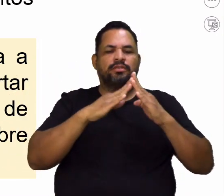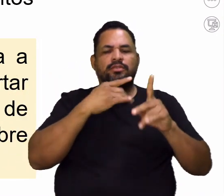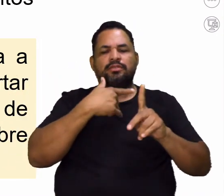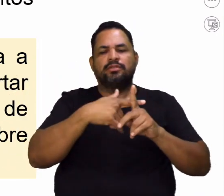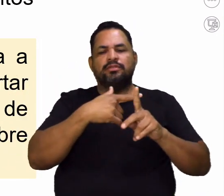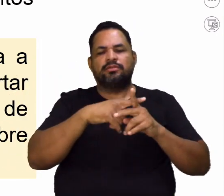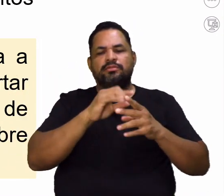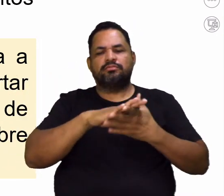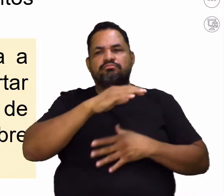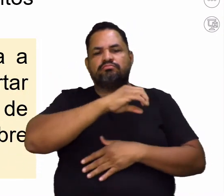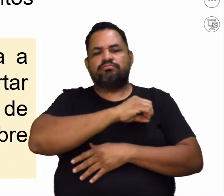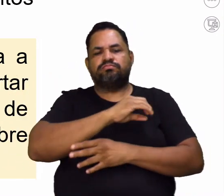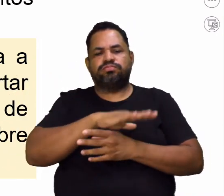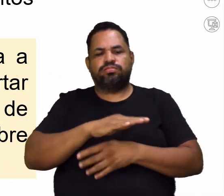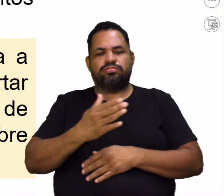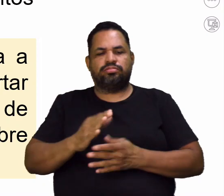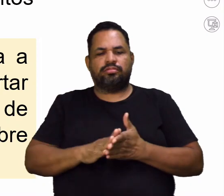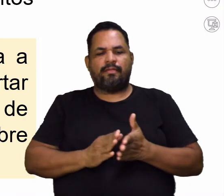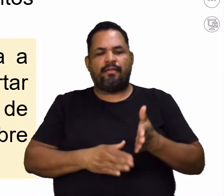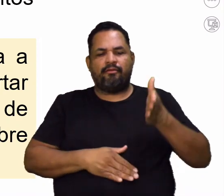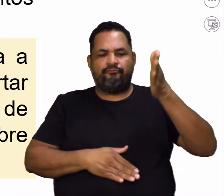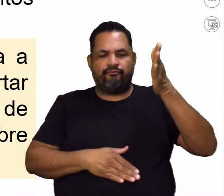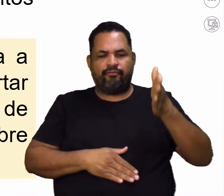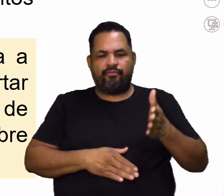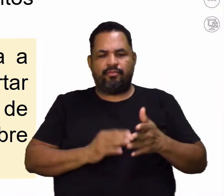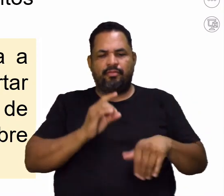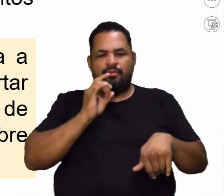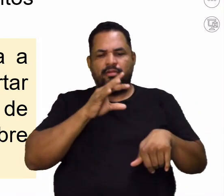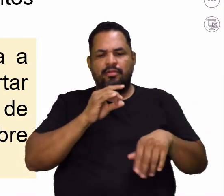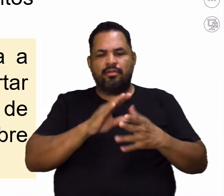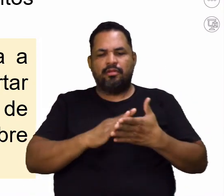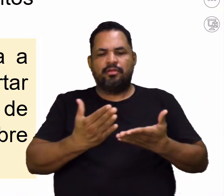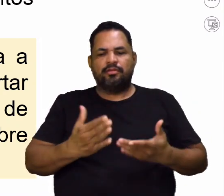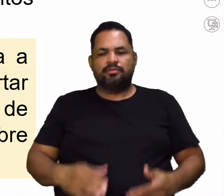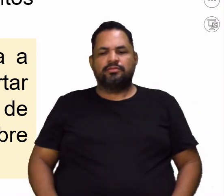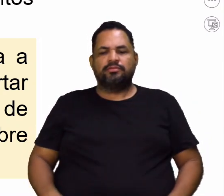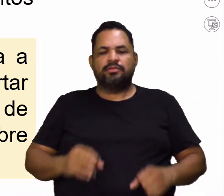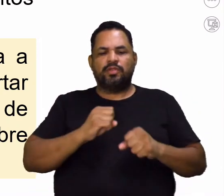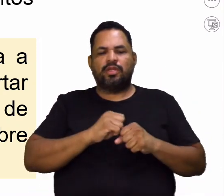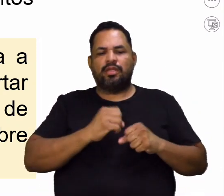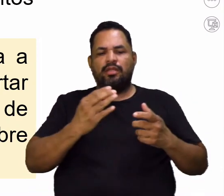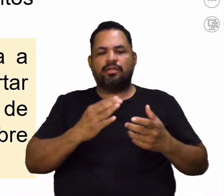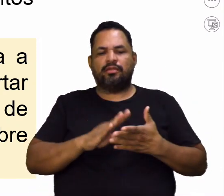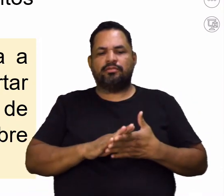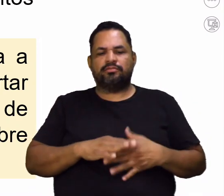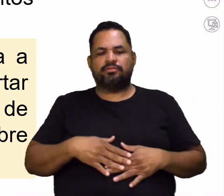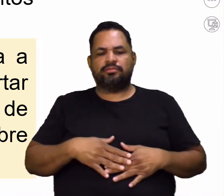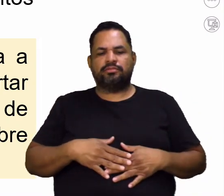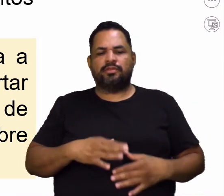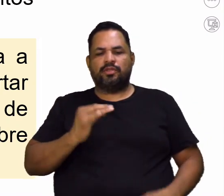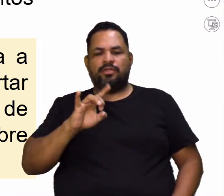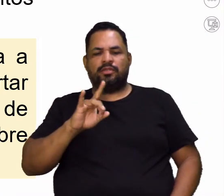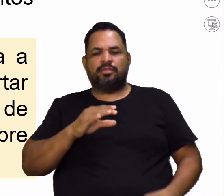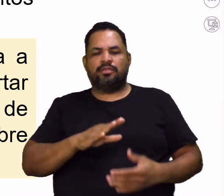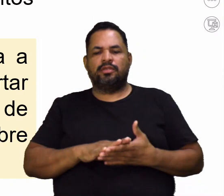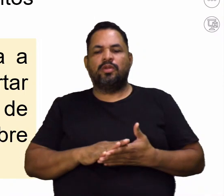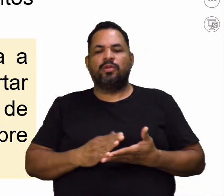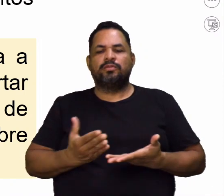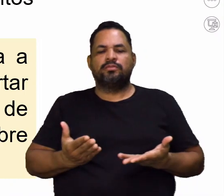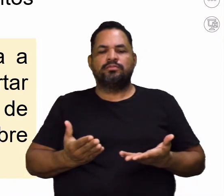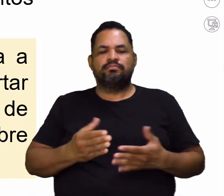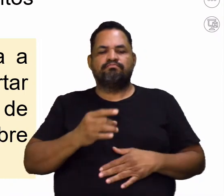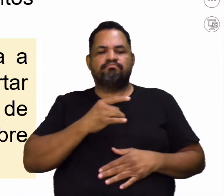colava de Fora a Fronte as vidraças Branda ainda do despertar recente frescou da toalete da Aurora